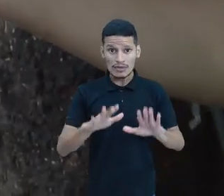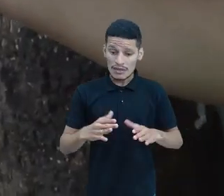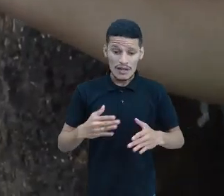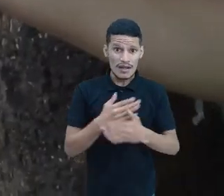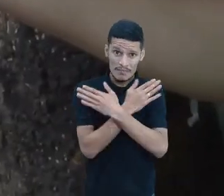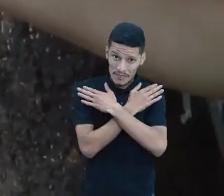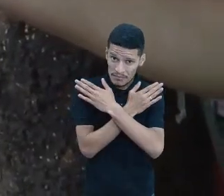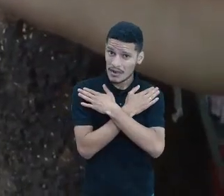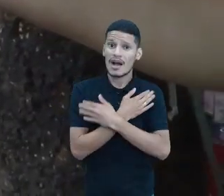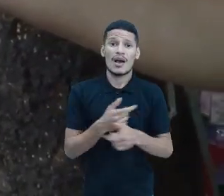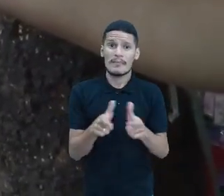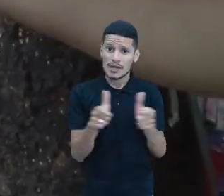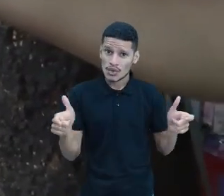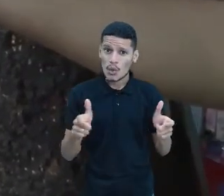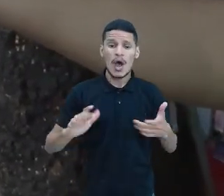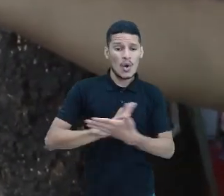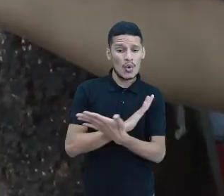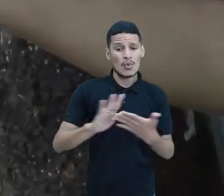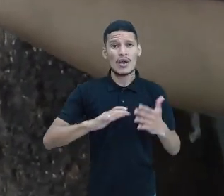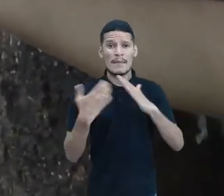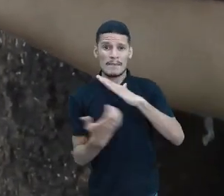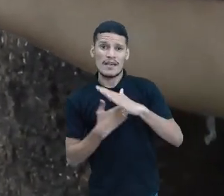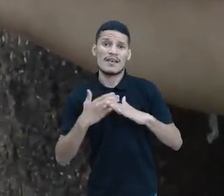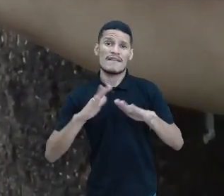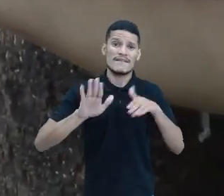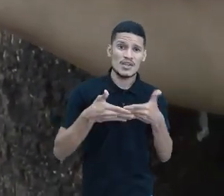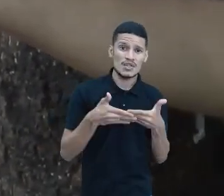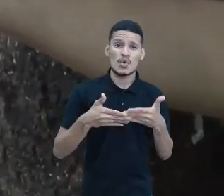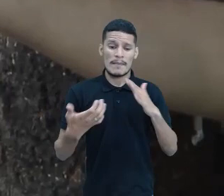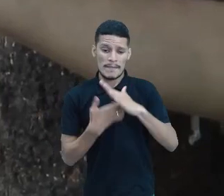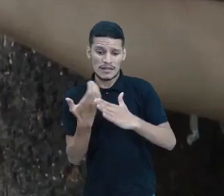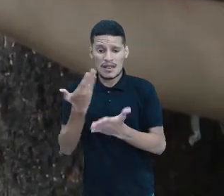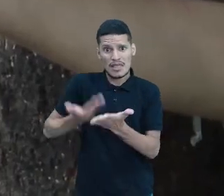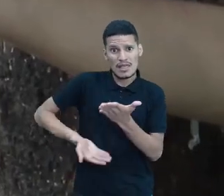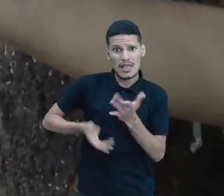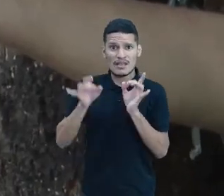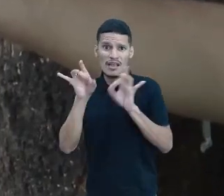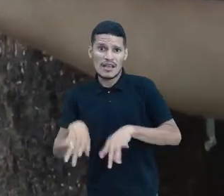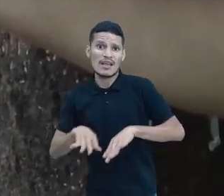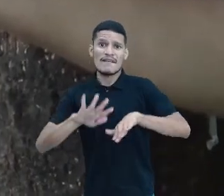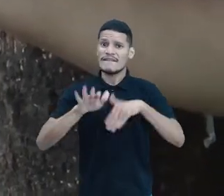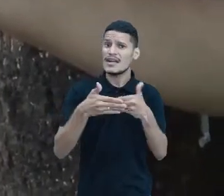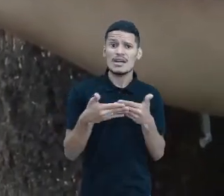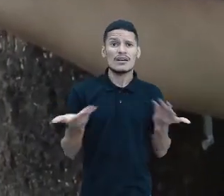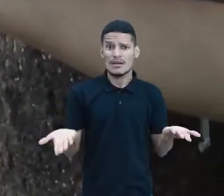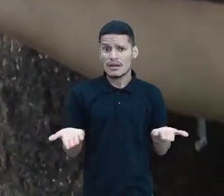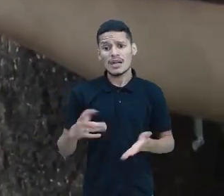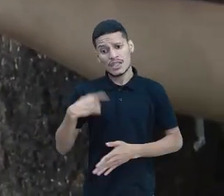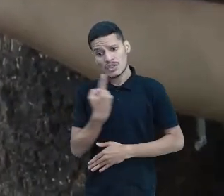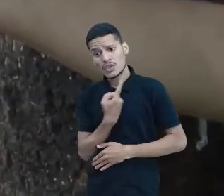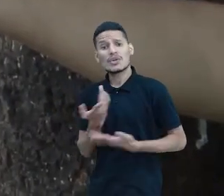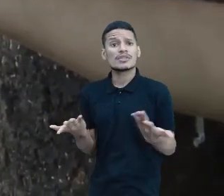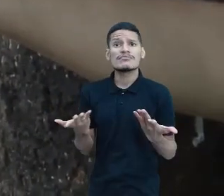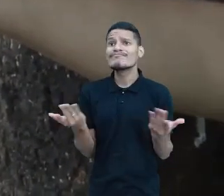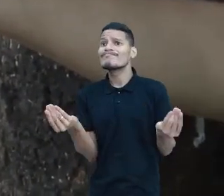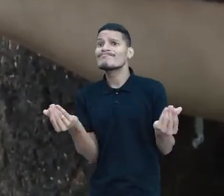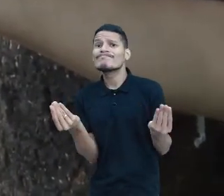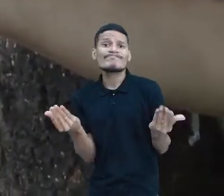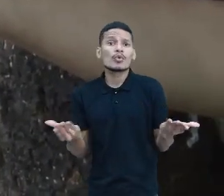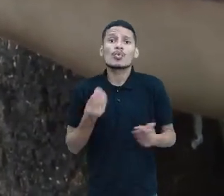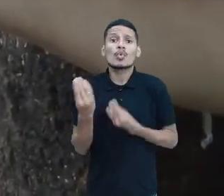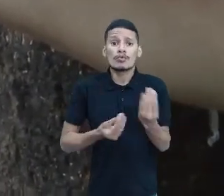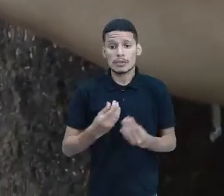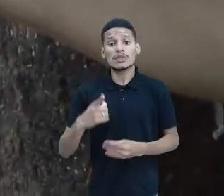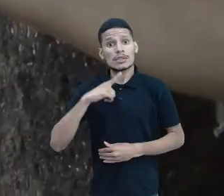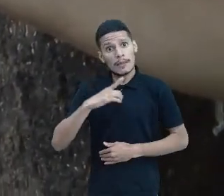conta da pandemia. Empresas fechou, empresas demitiram, empresas faliram. Então muita gente ficou a mercê financeiramente. E quem tem